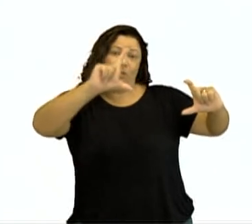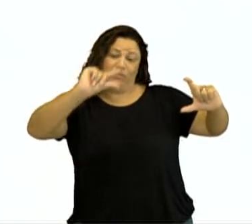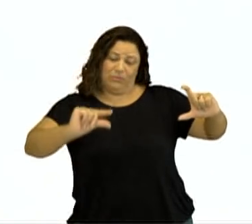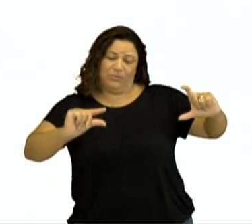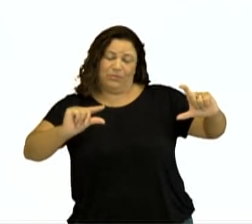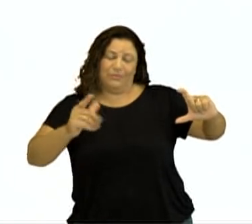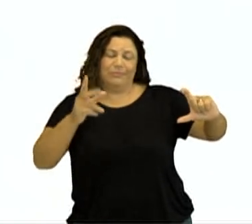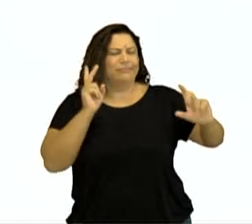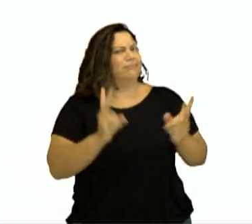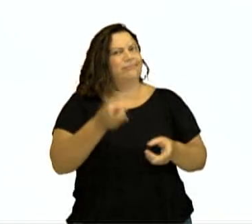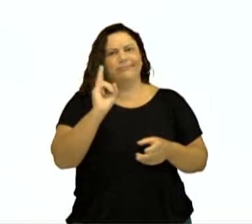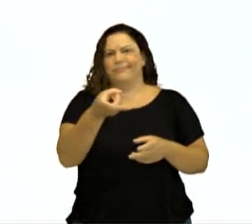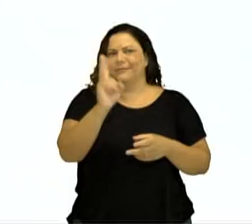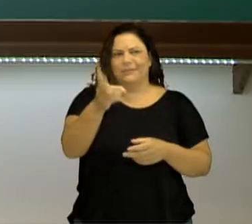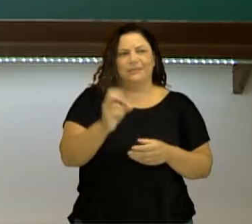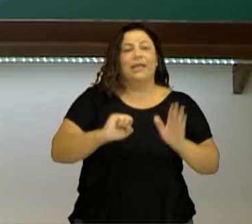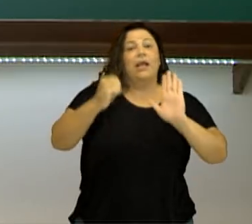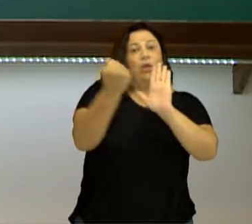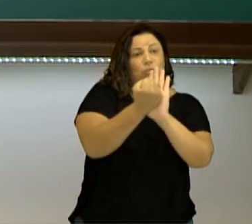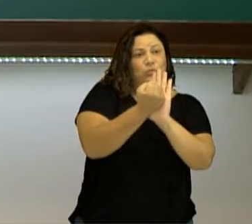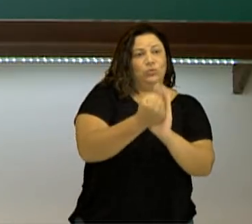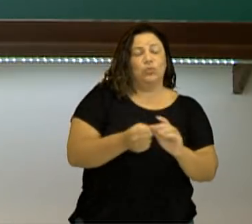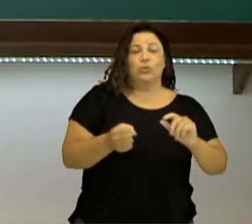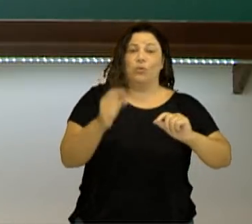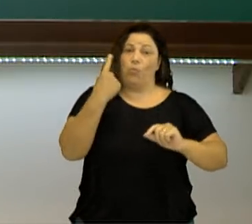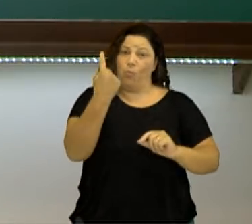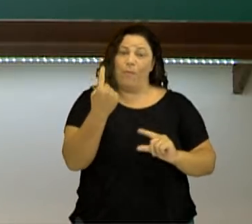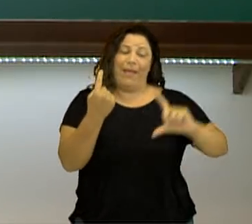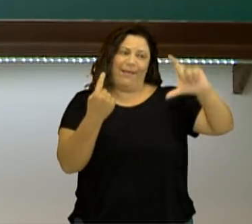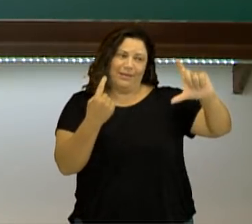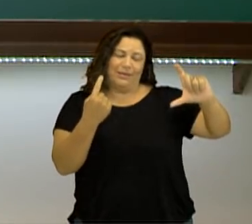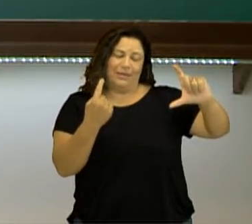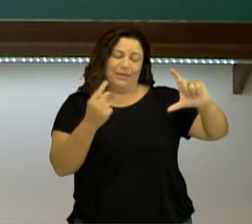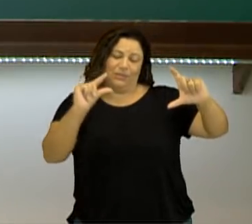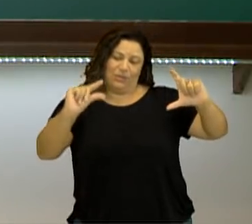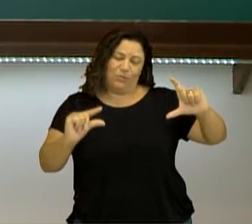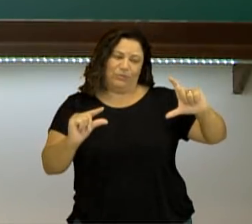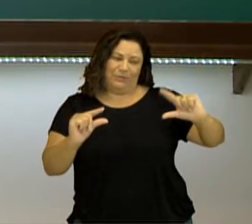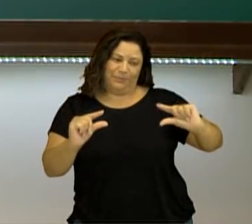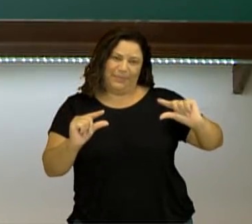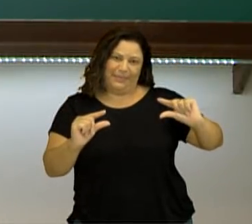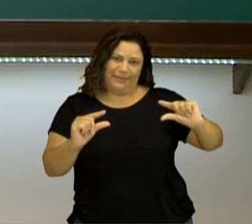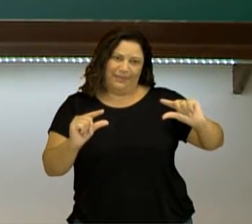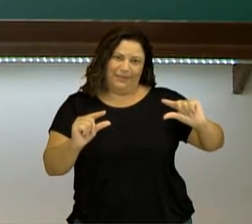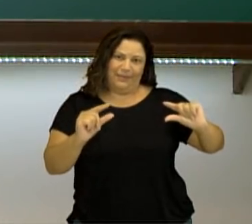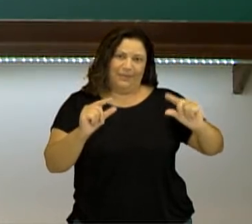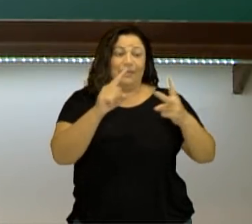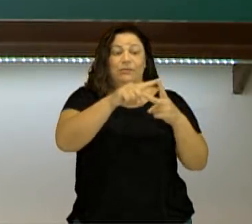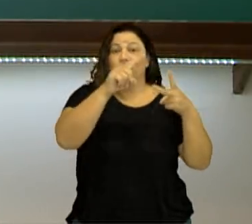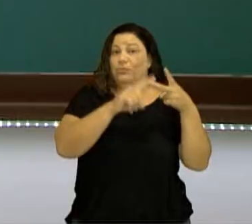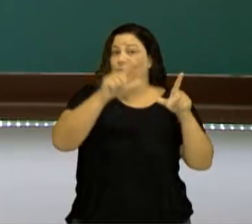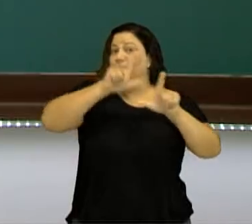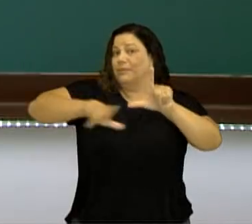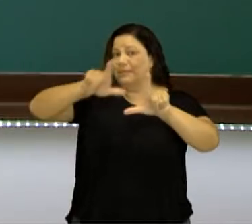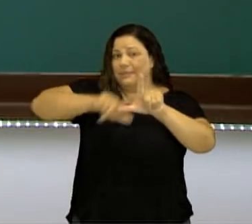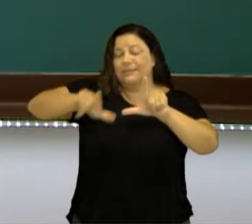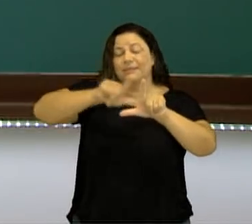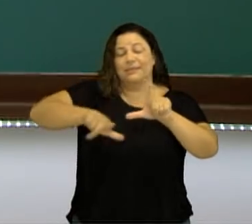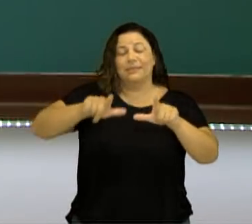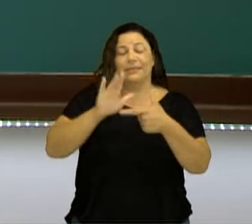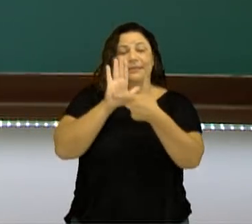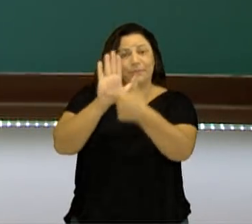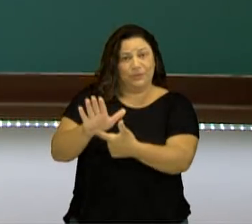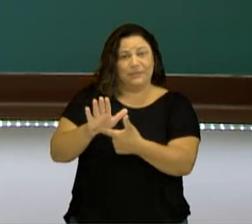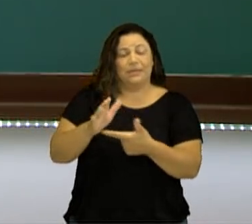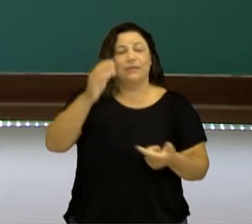esqueçam, sempre é assim. O símbolo vai ter uma maiúscula e uma minúscula quando forem representados por duas letras. Quando for representado por